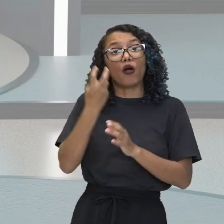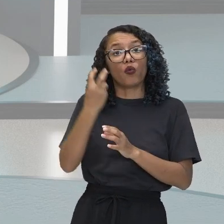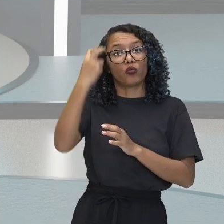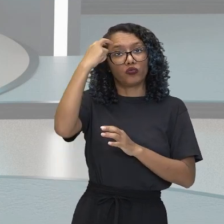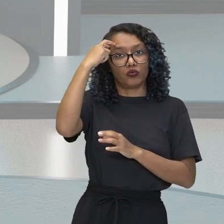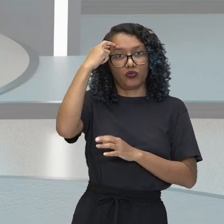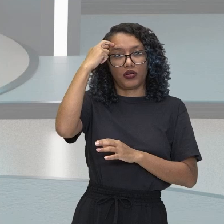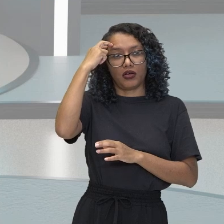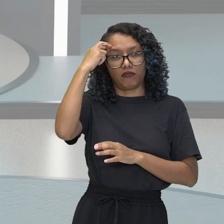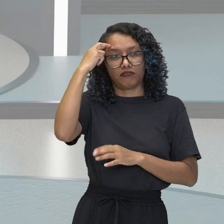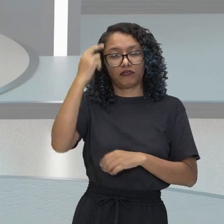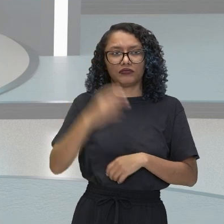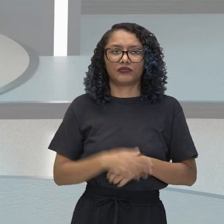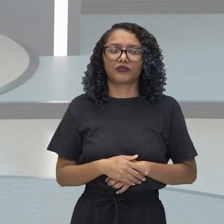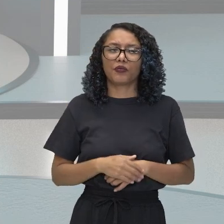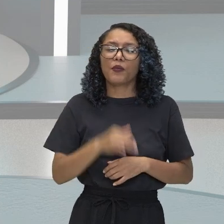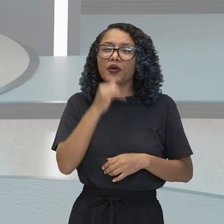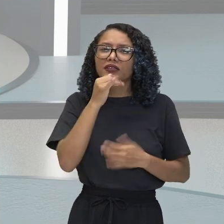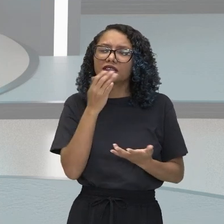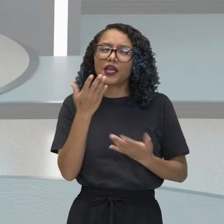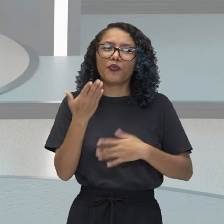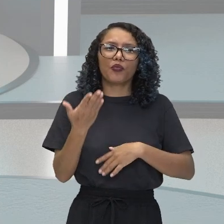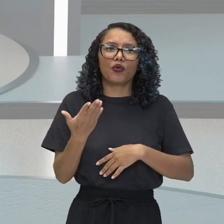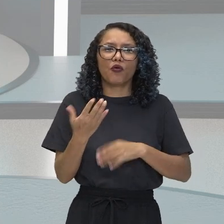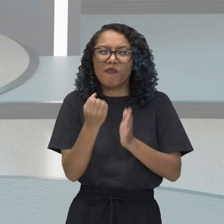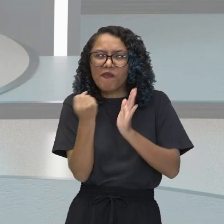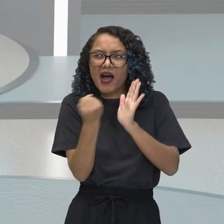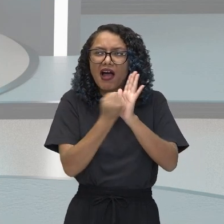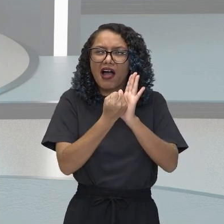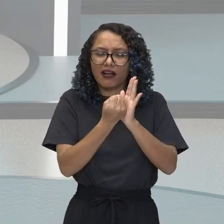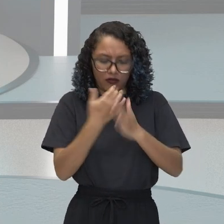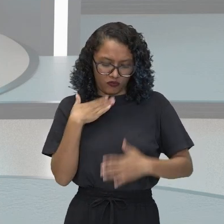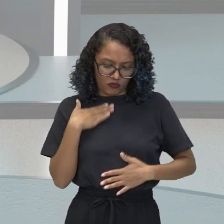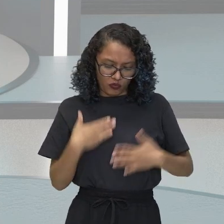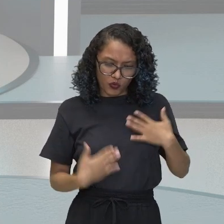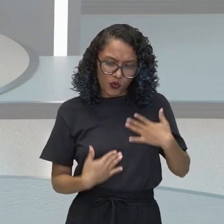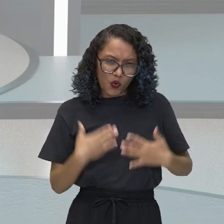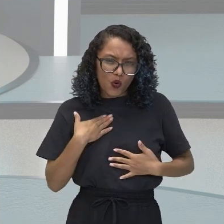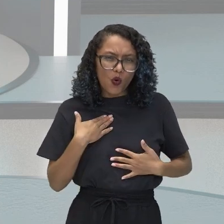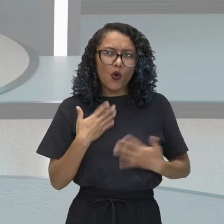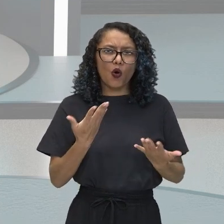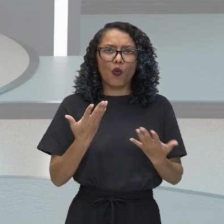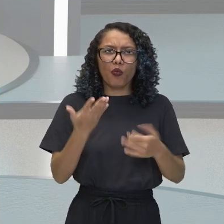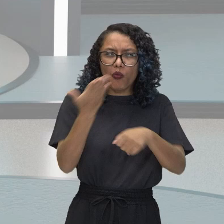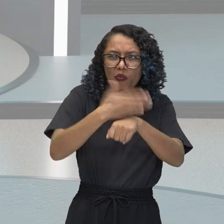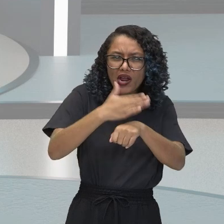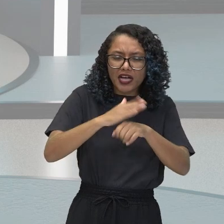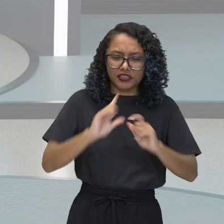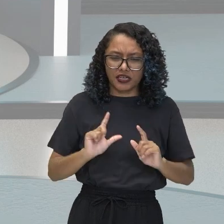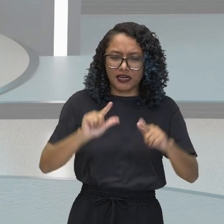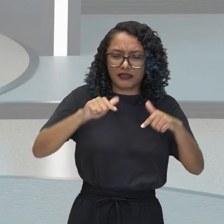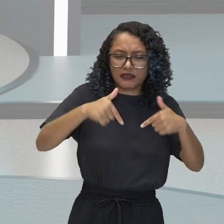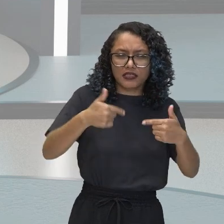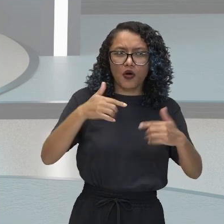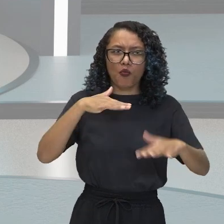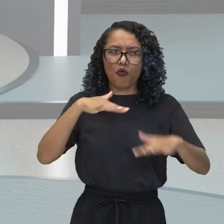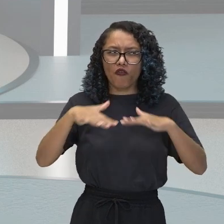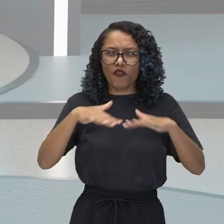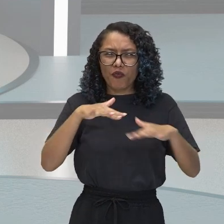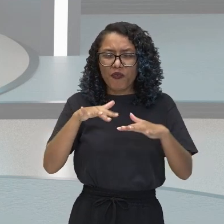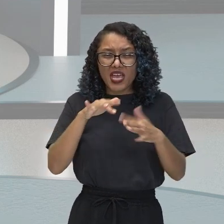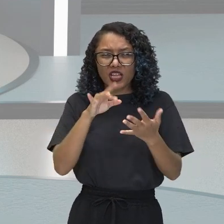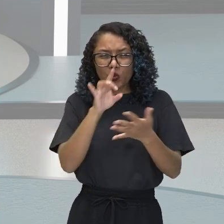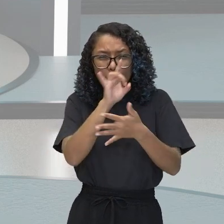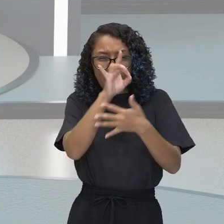você possui no seu corpo, cada manifestação que existe, cada movimento ou